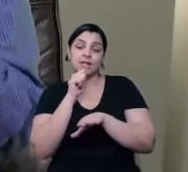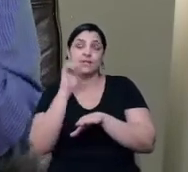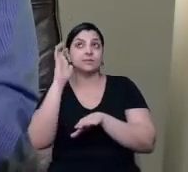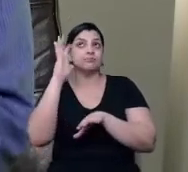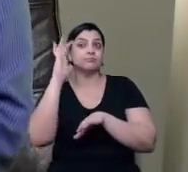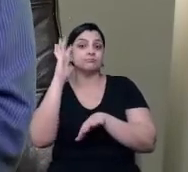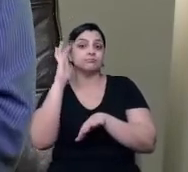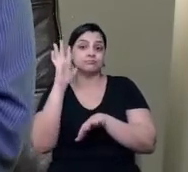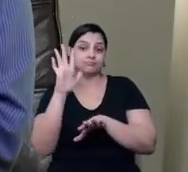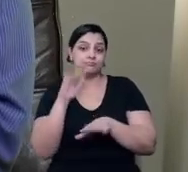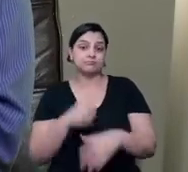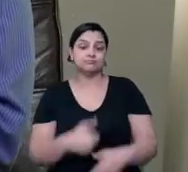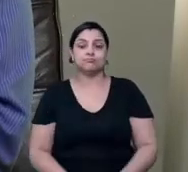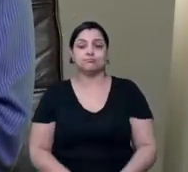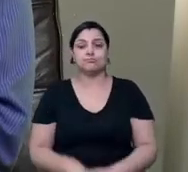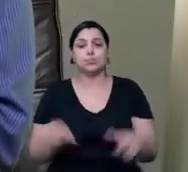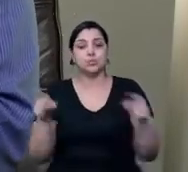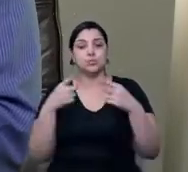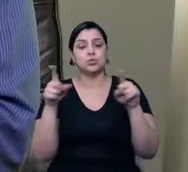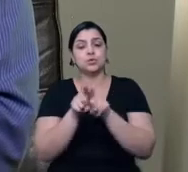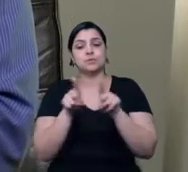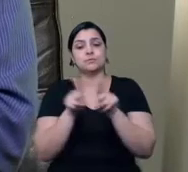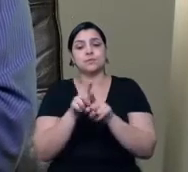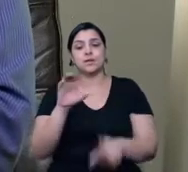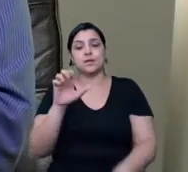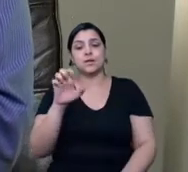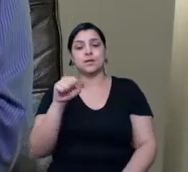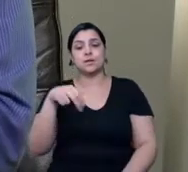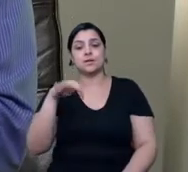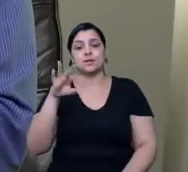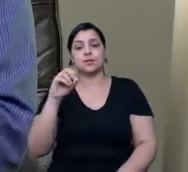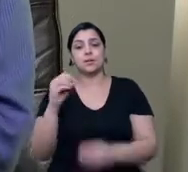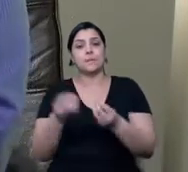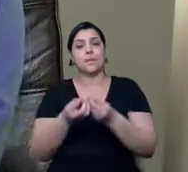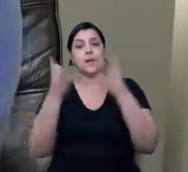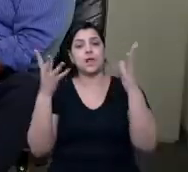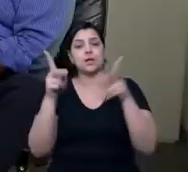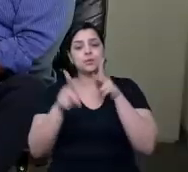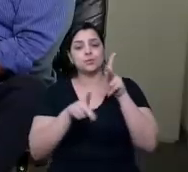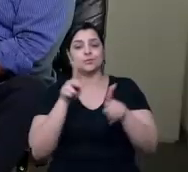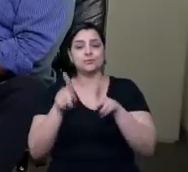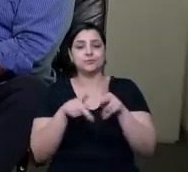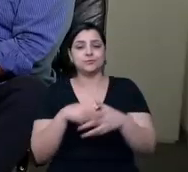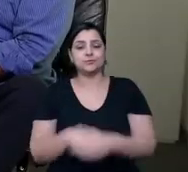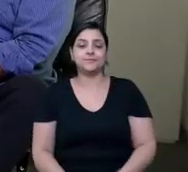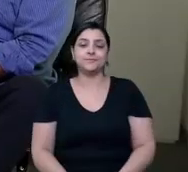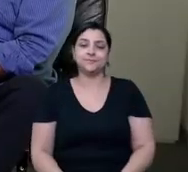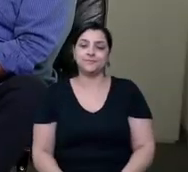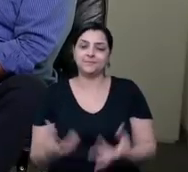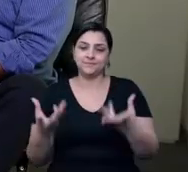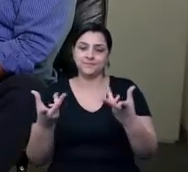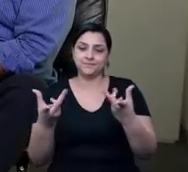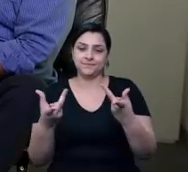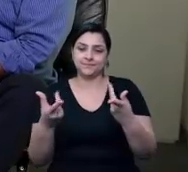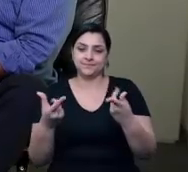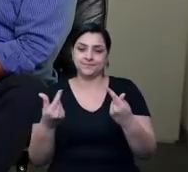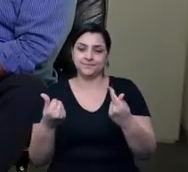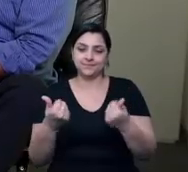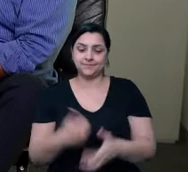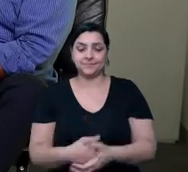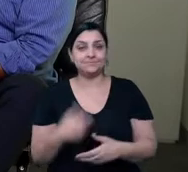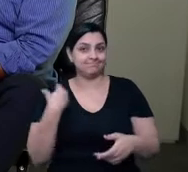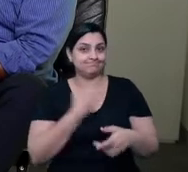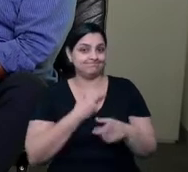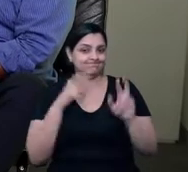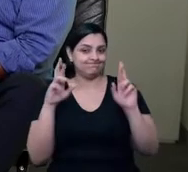em cima de uma música do Caetano também, chamada Milagres do Povo. É um embrião ainda. Maravilhoso. Já estamos na expectativa do que